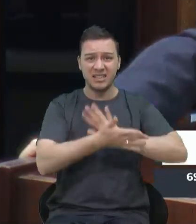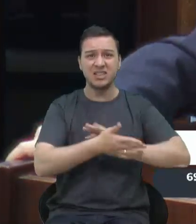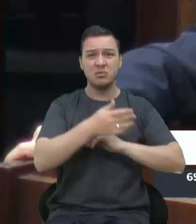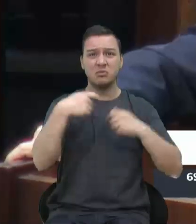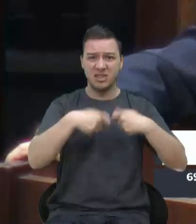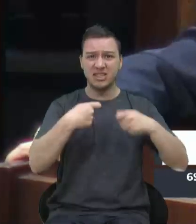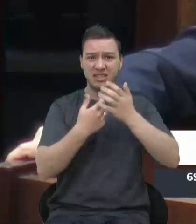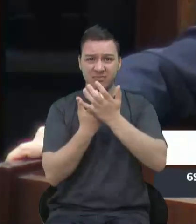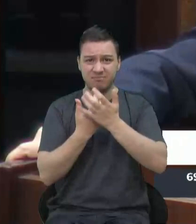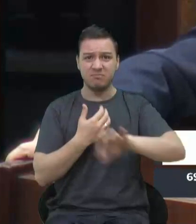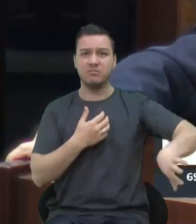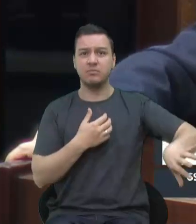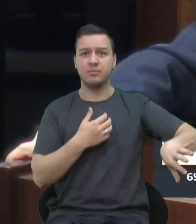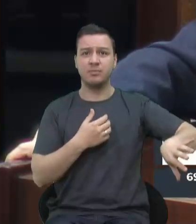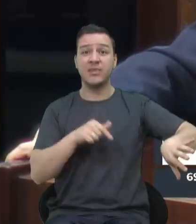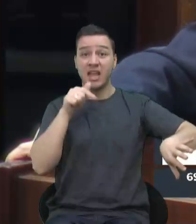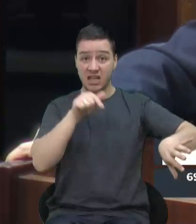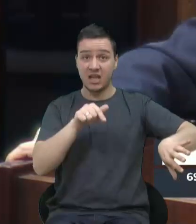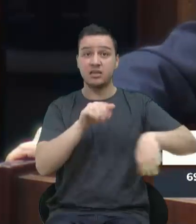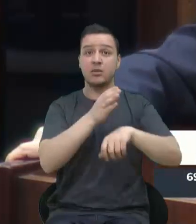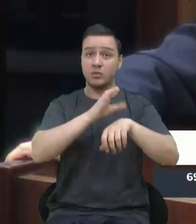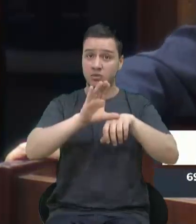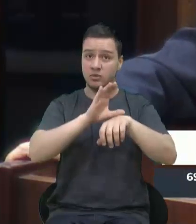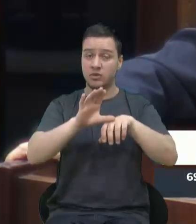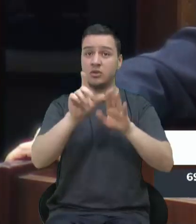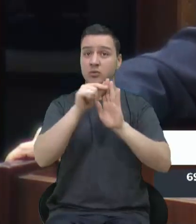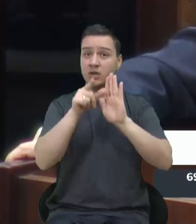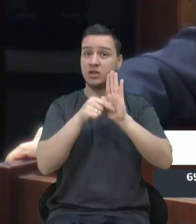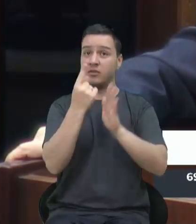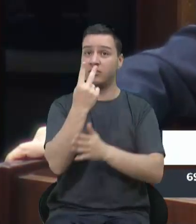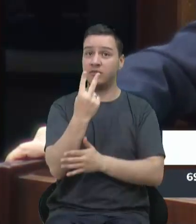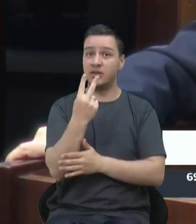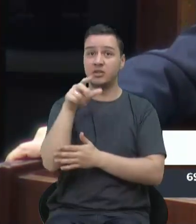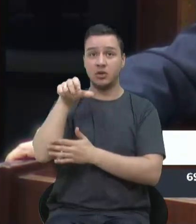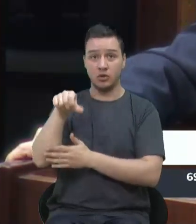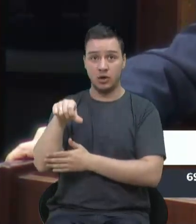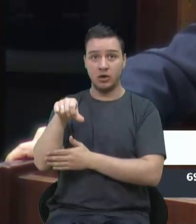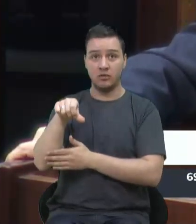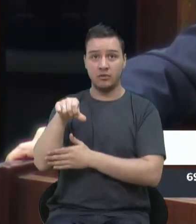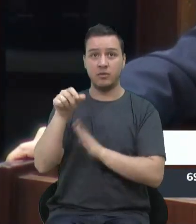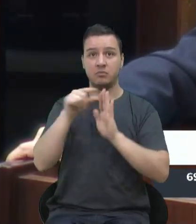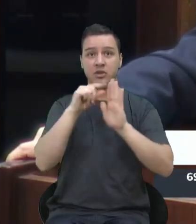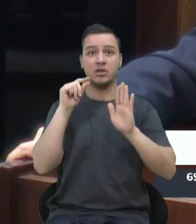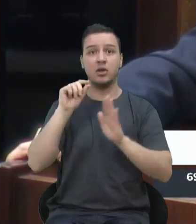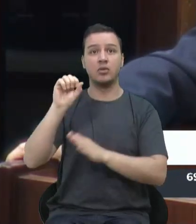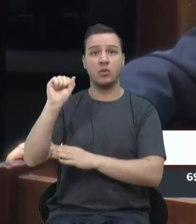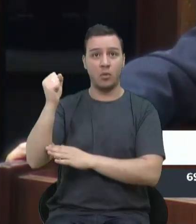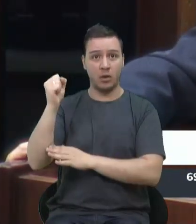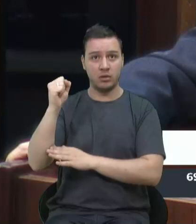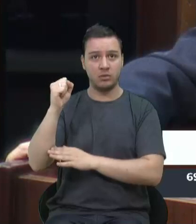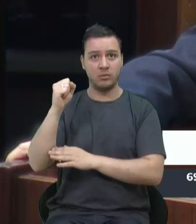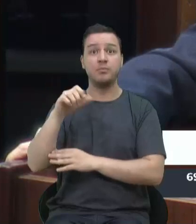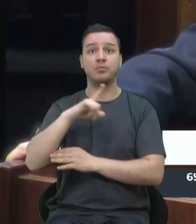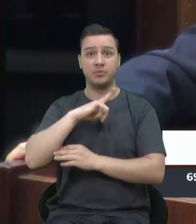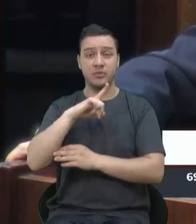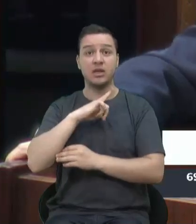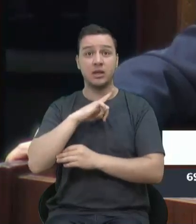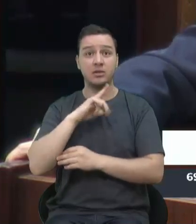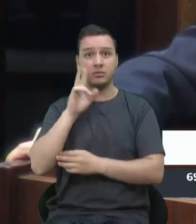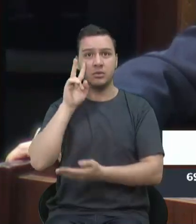A mesma Constituição, no artigo 29, inciso 8º, ela tem uma previsão.